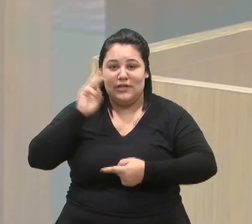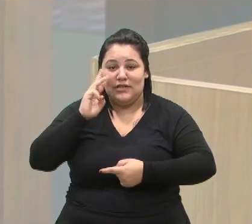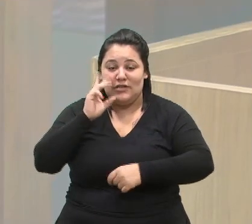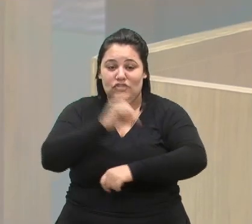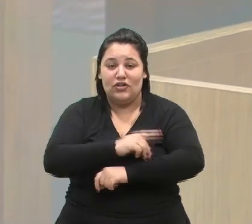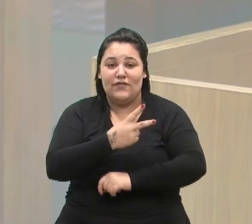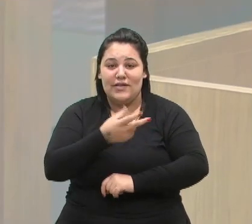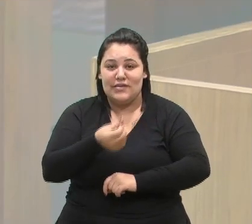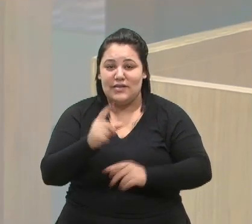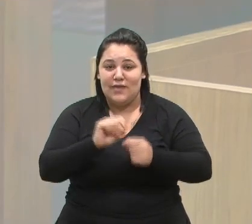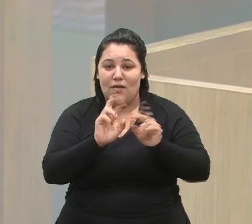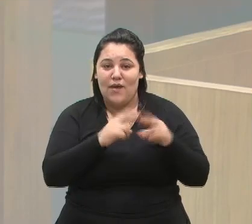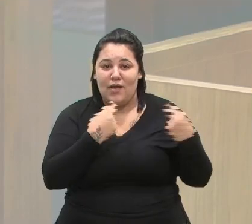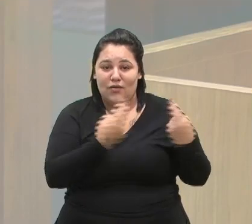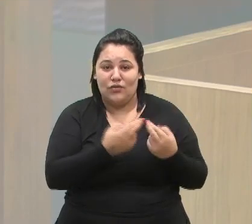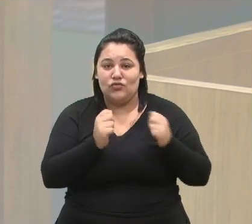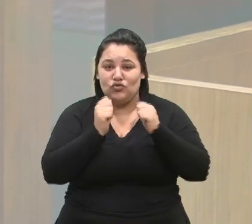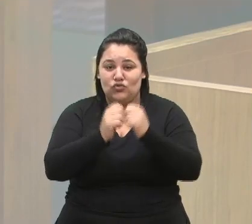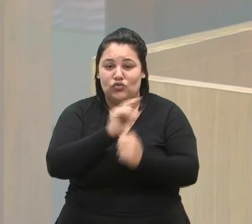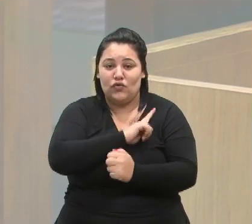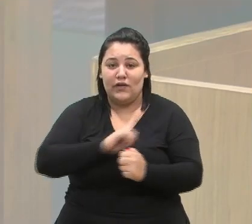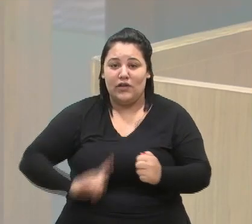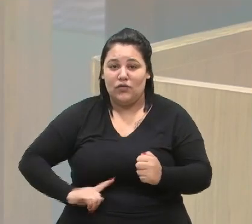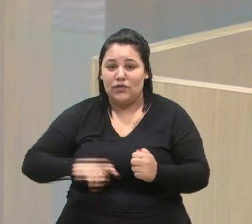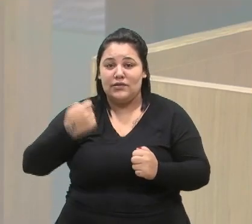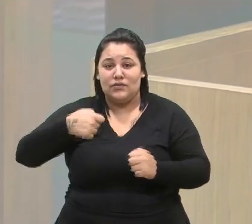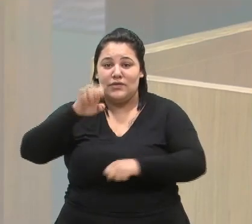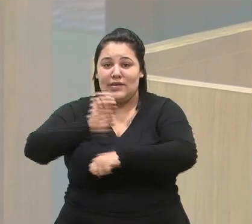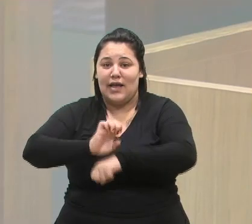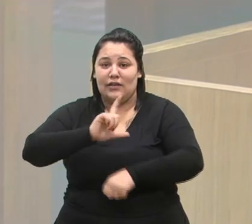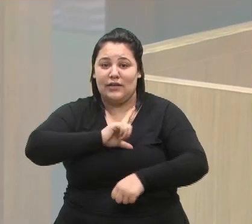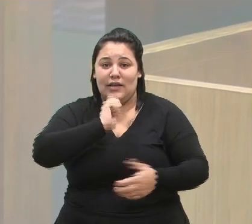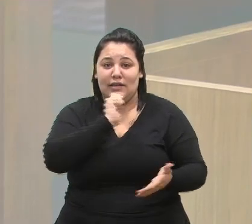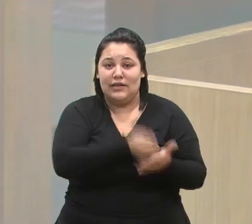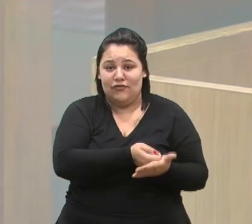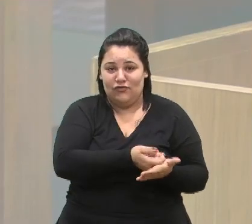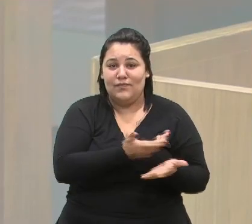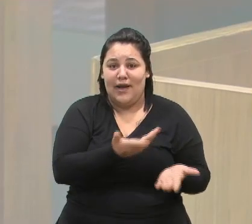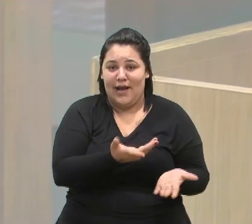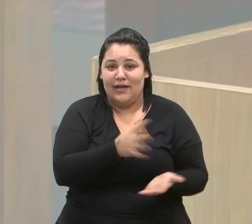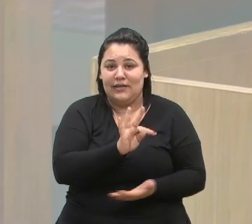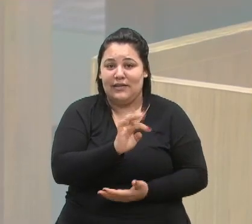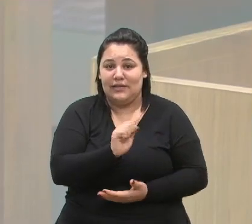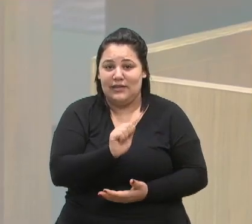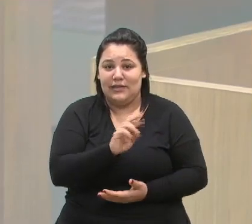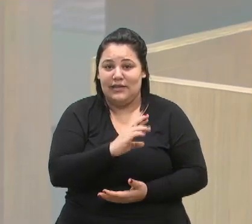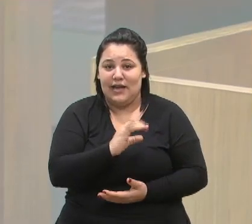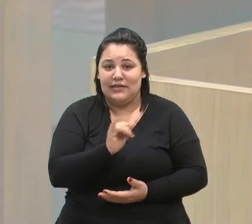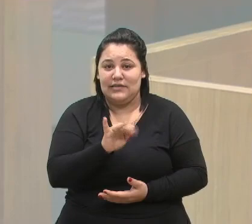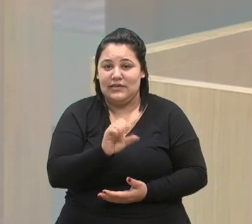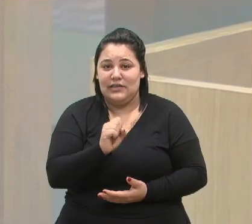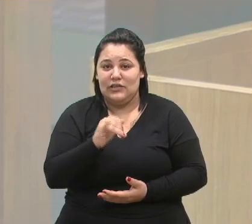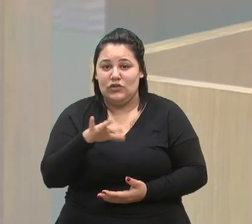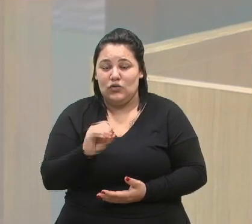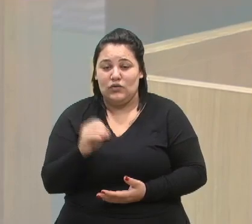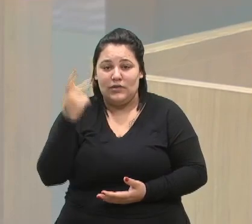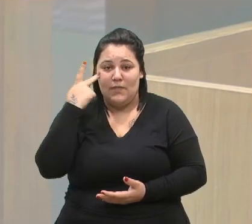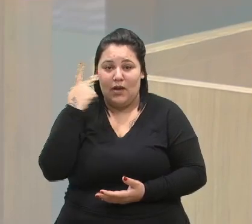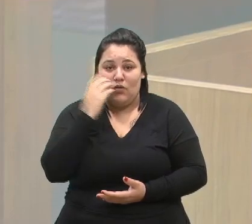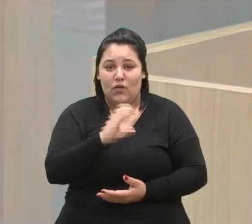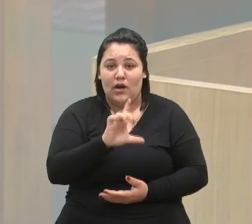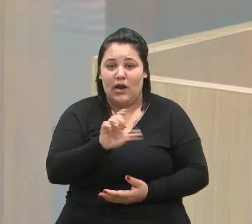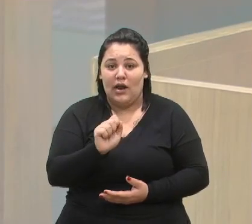os governadores dos entes devedores. Tarcísio de Freitas, de São Paulo, Cláudio Castro, do Rio de